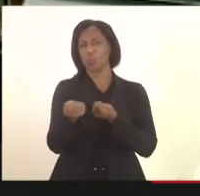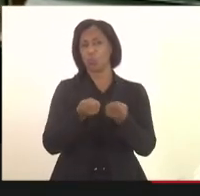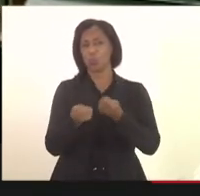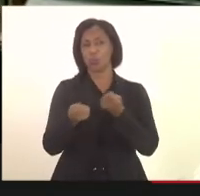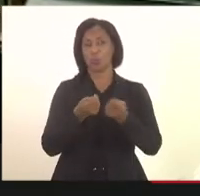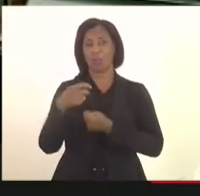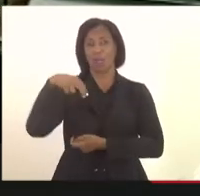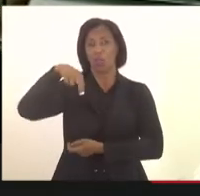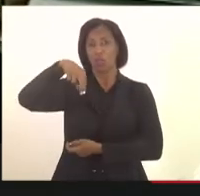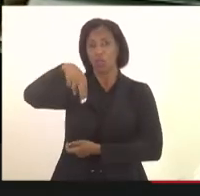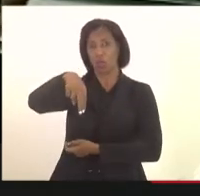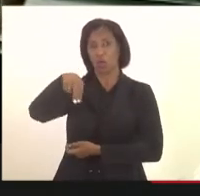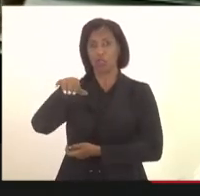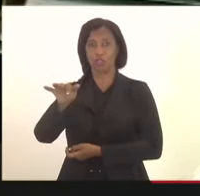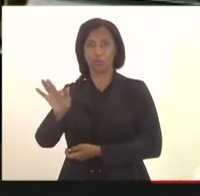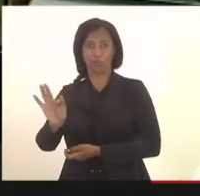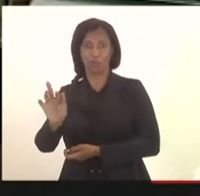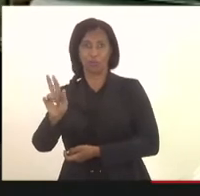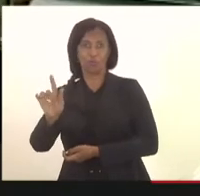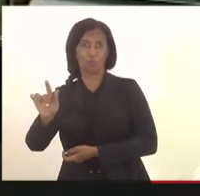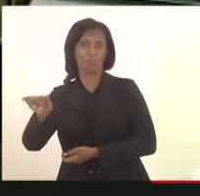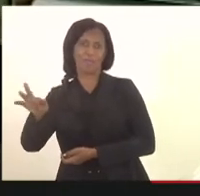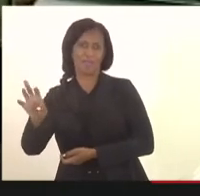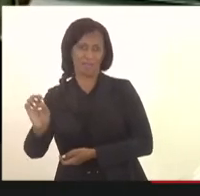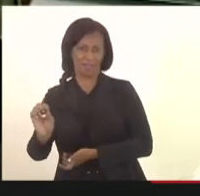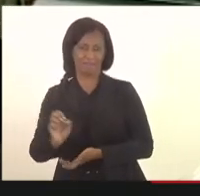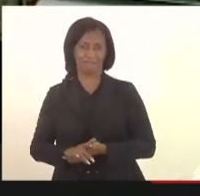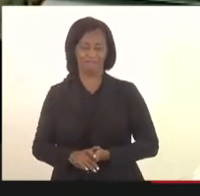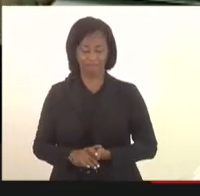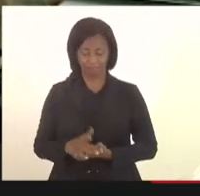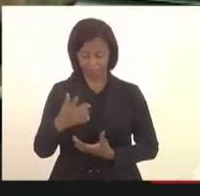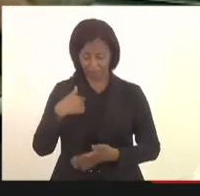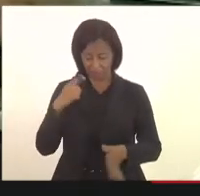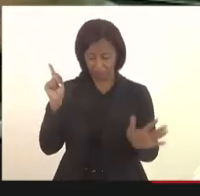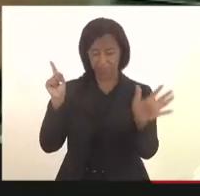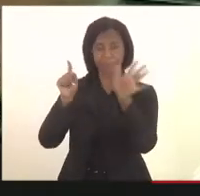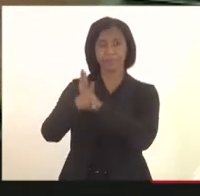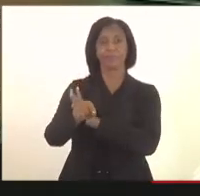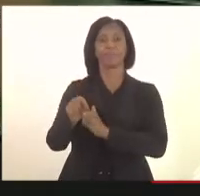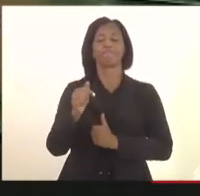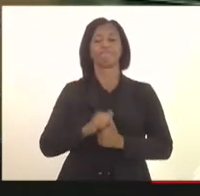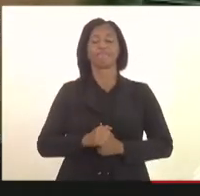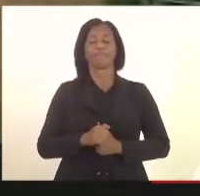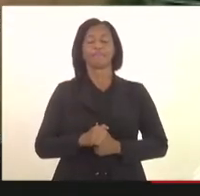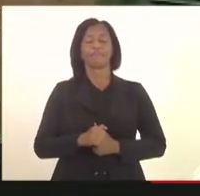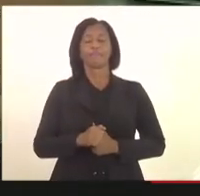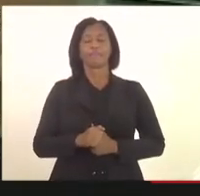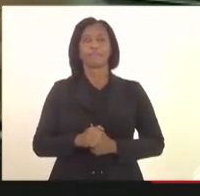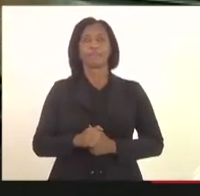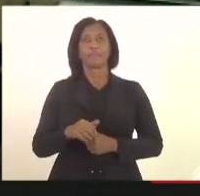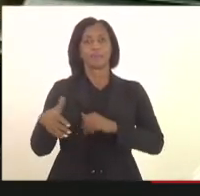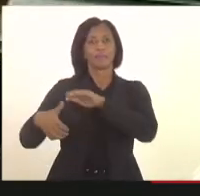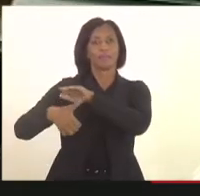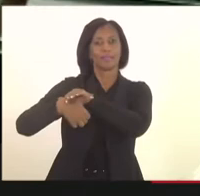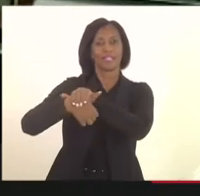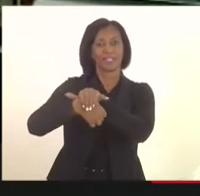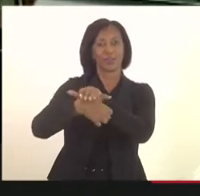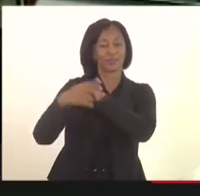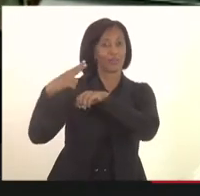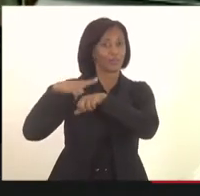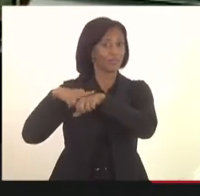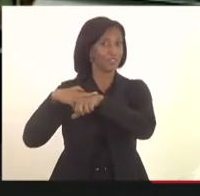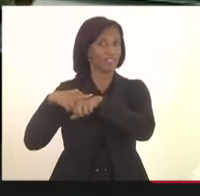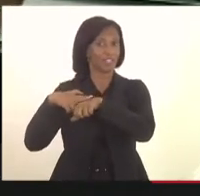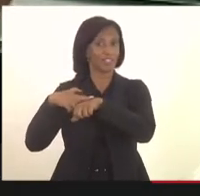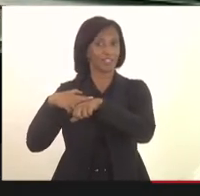norte fluminense. Então, eu perguntaria em relação à tartaruga verde, porque o